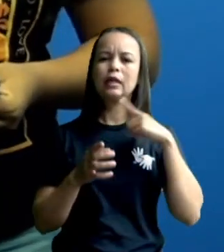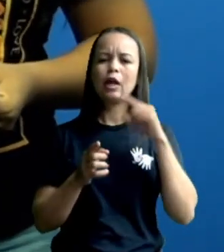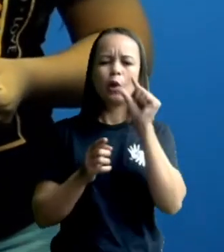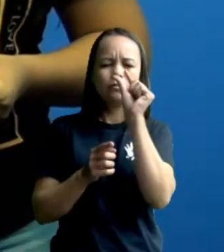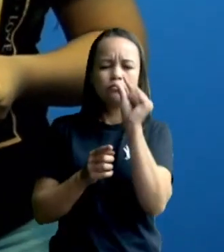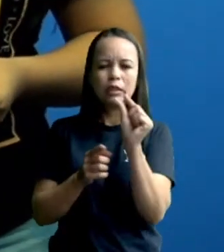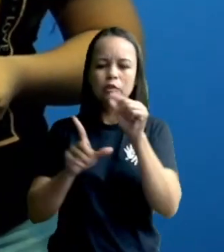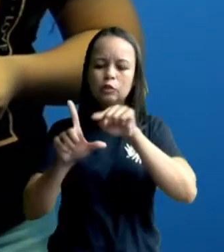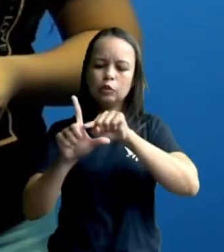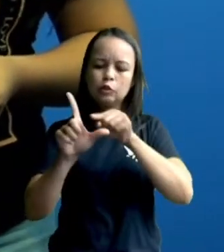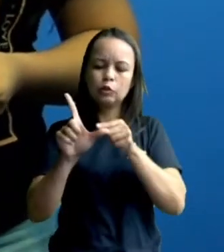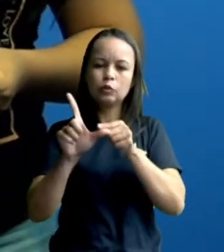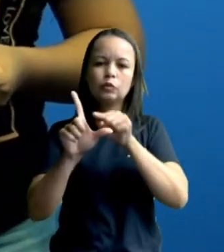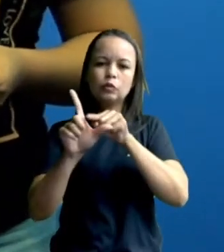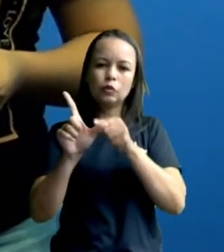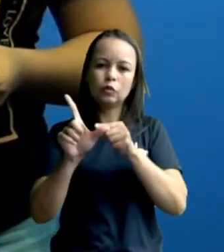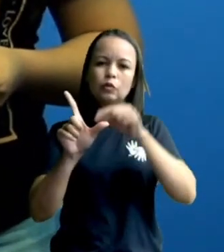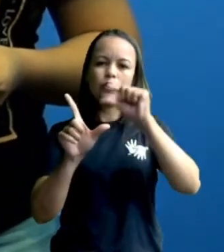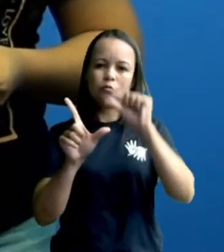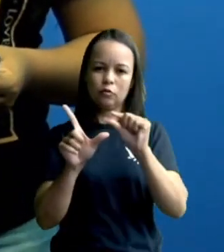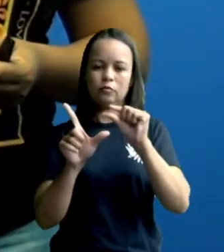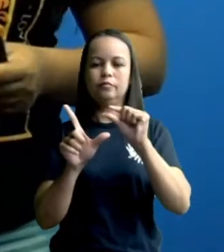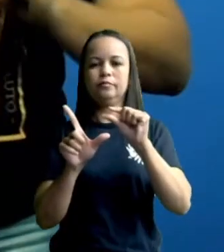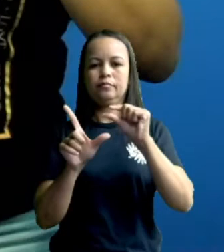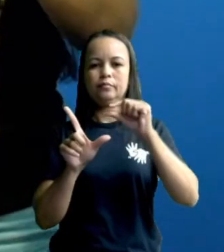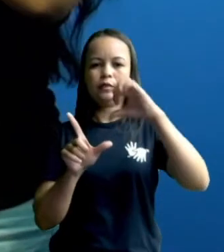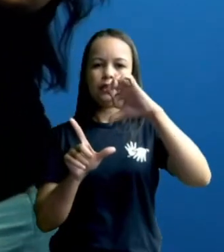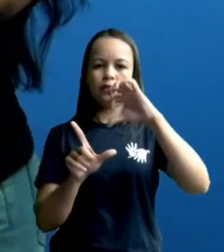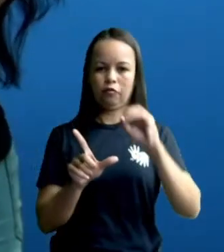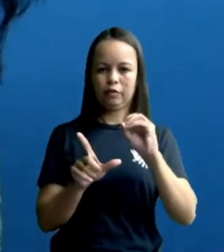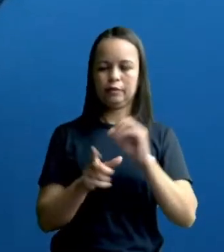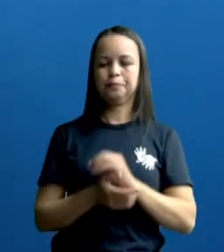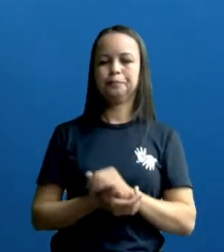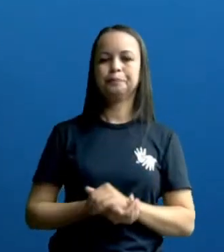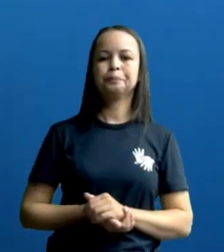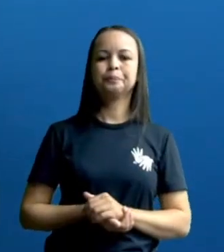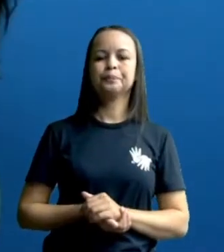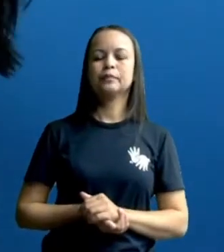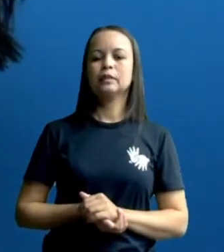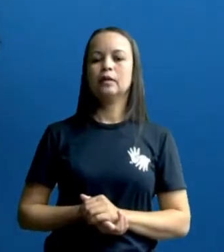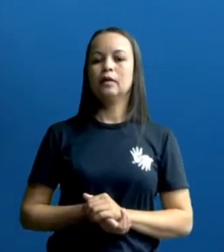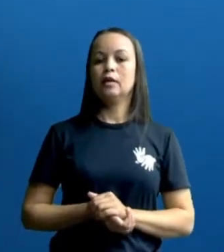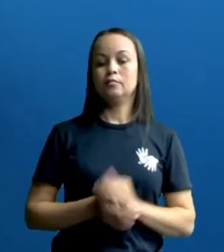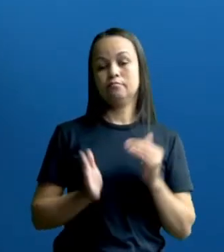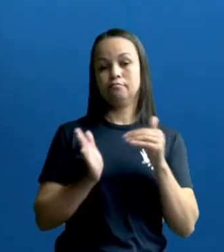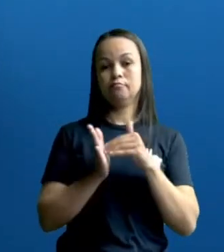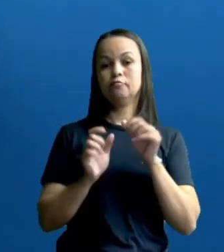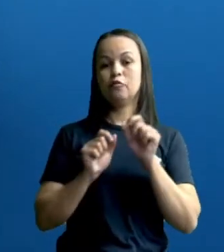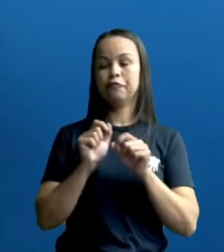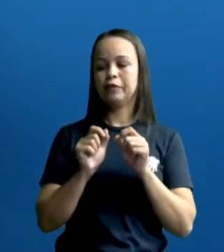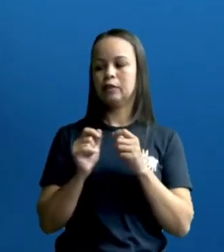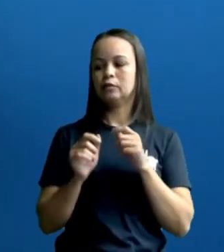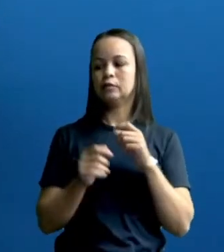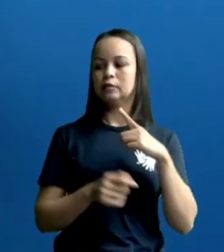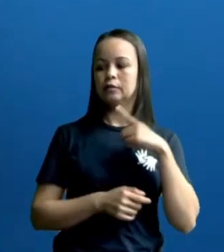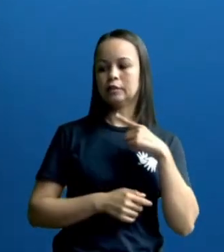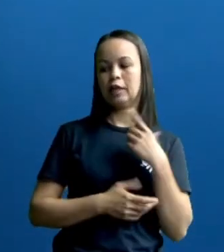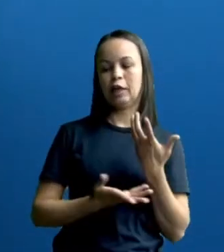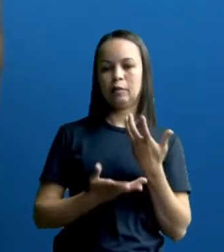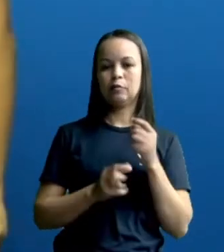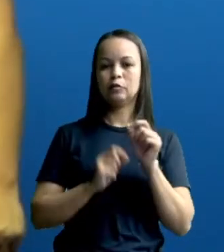menores que 90 graus, tá certo? E por último, nós temos o